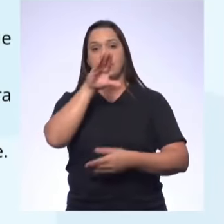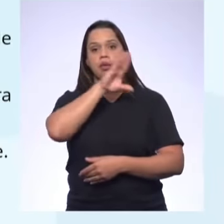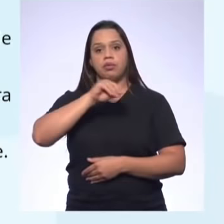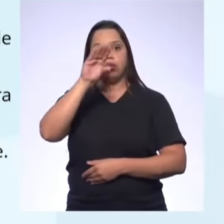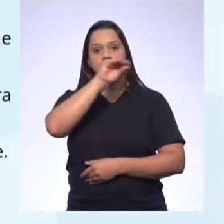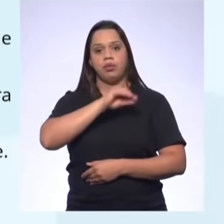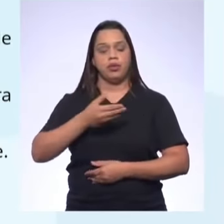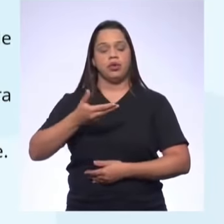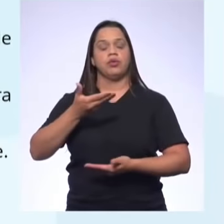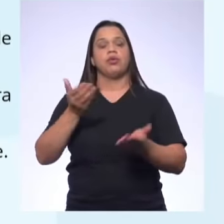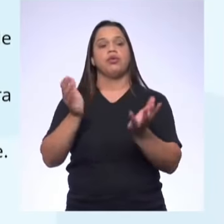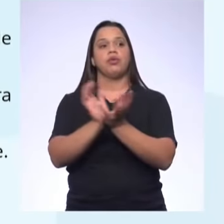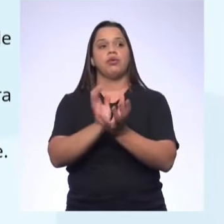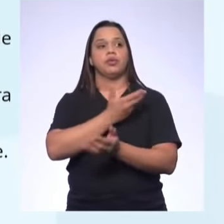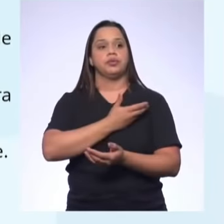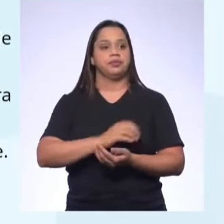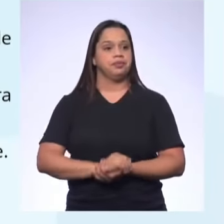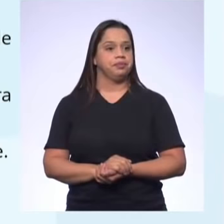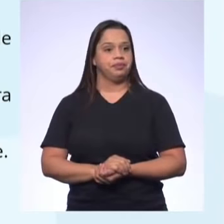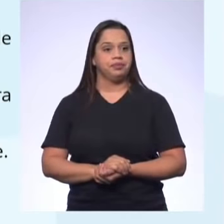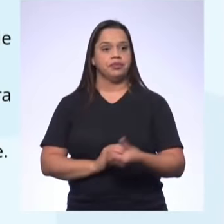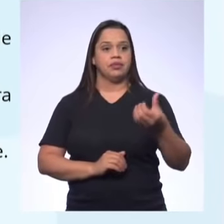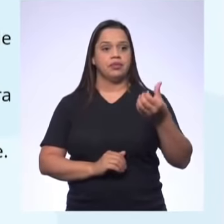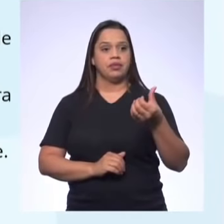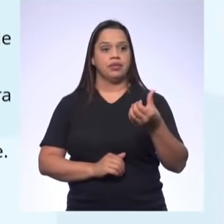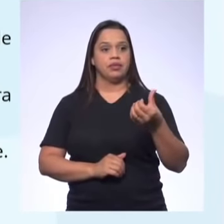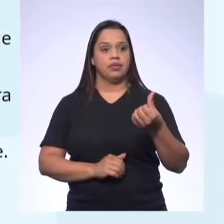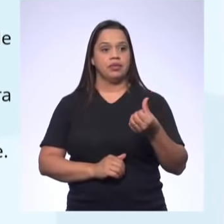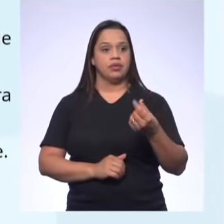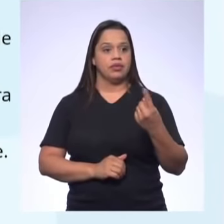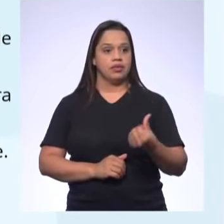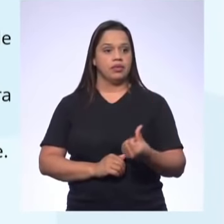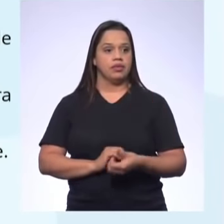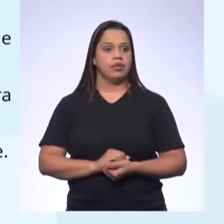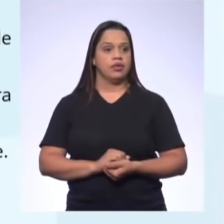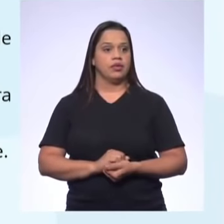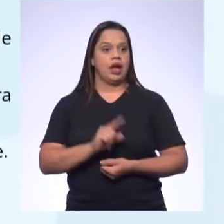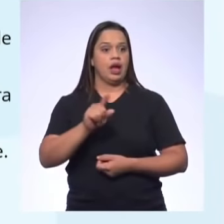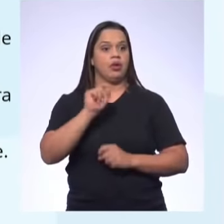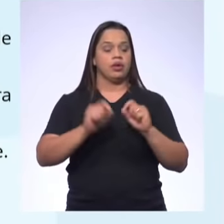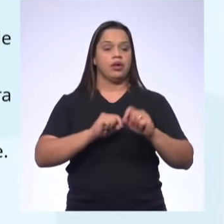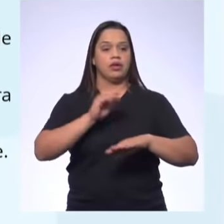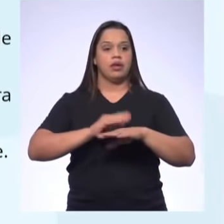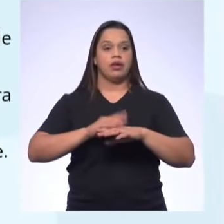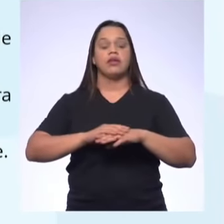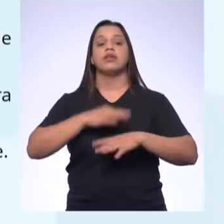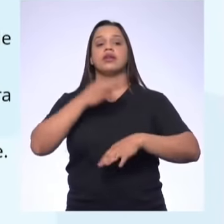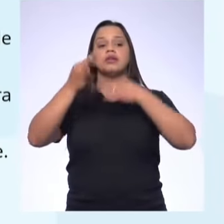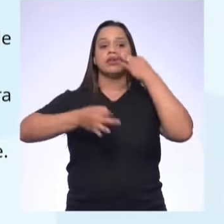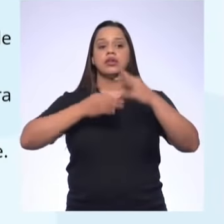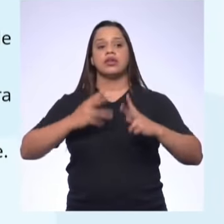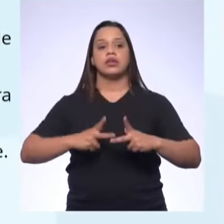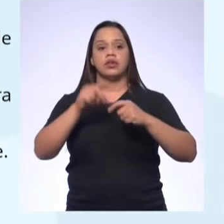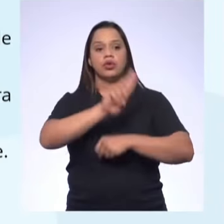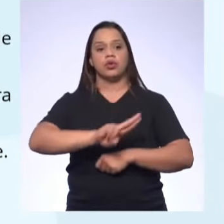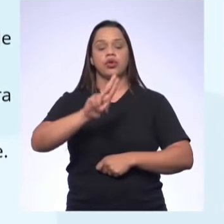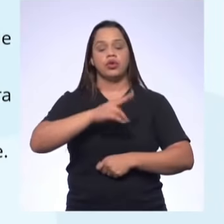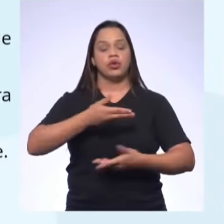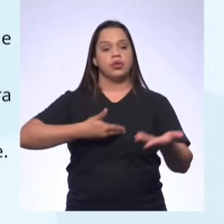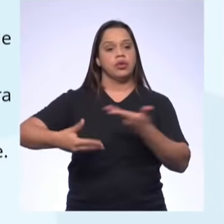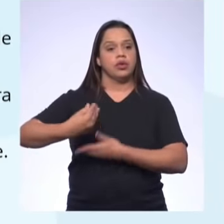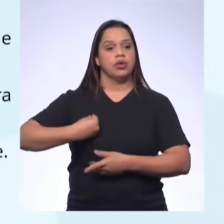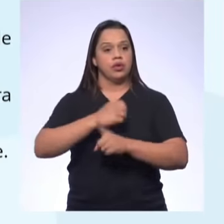com o grupo. Number 16, construir repertório relativo às expressões usadas para o convívio social e